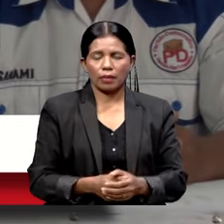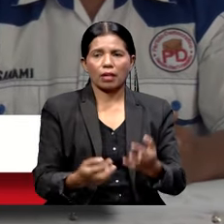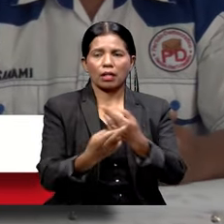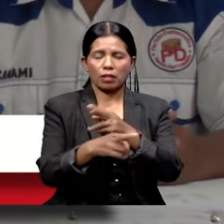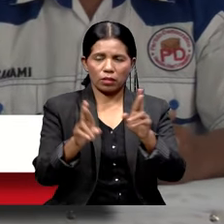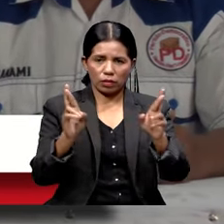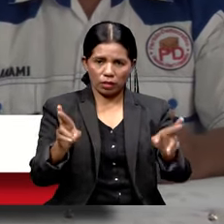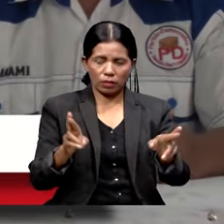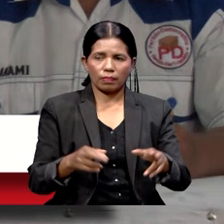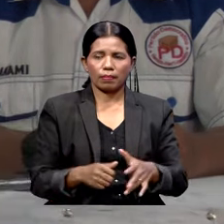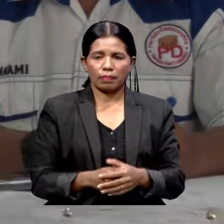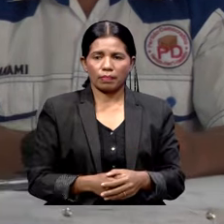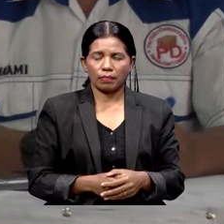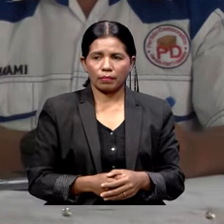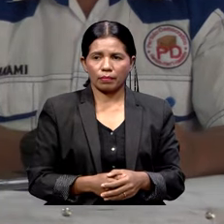resultado